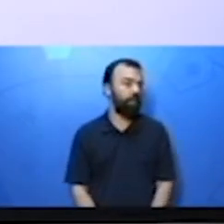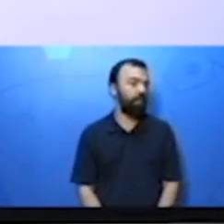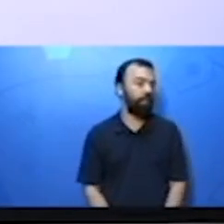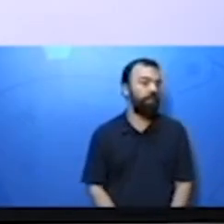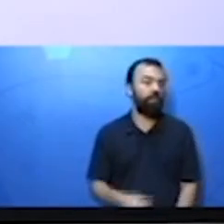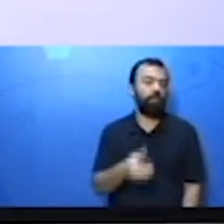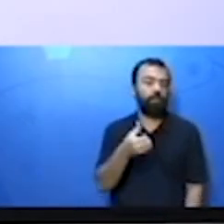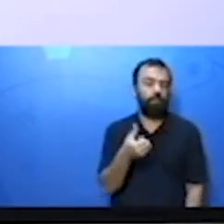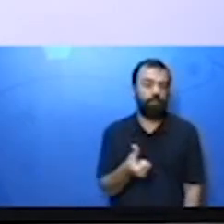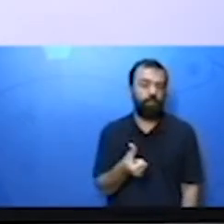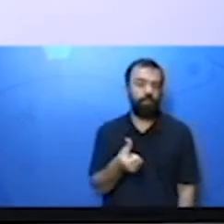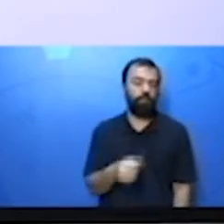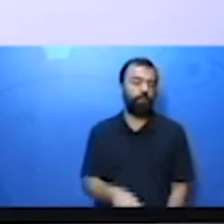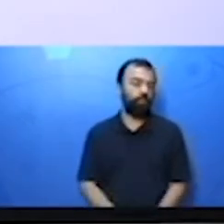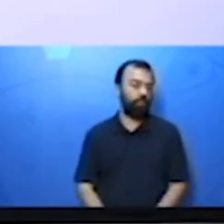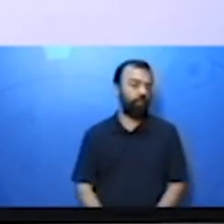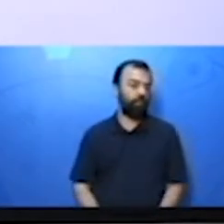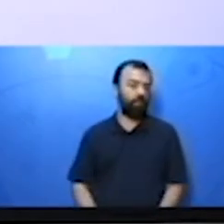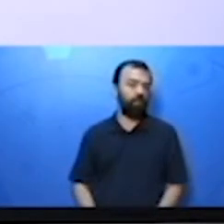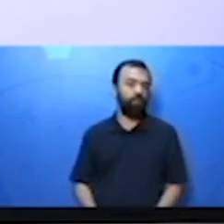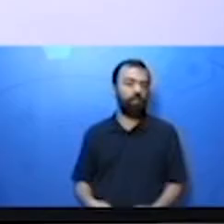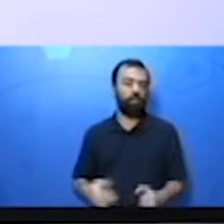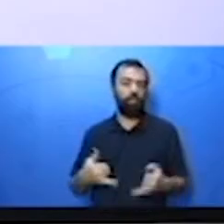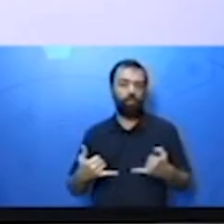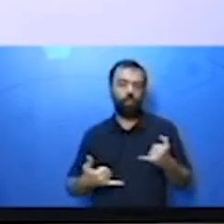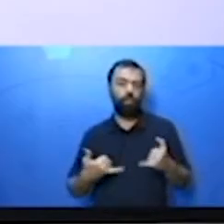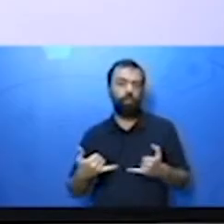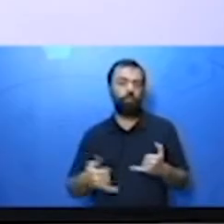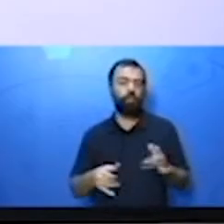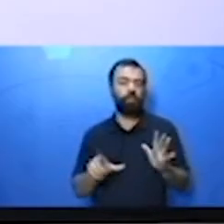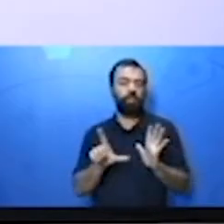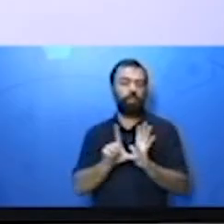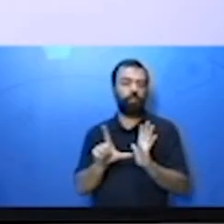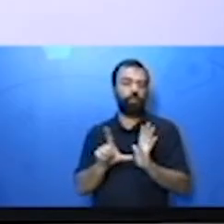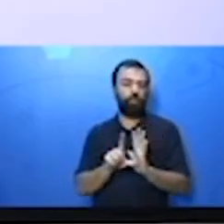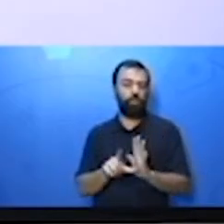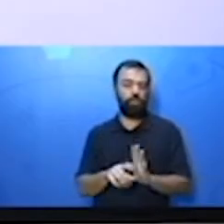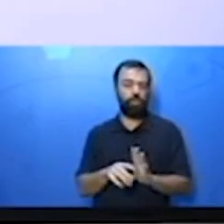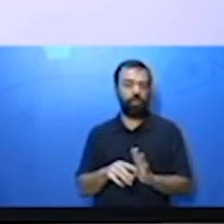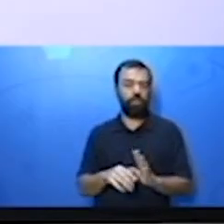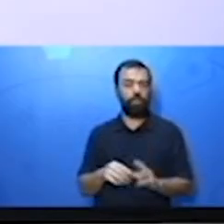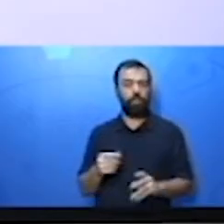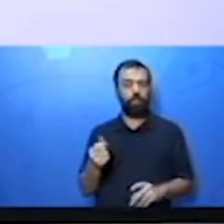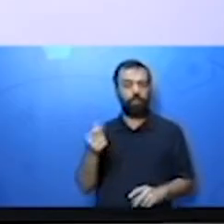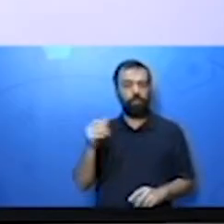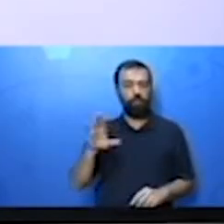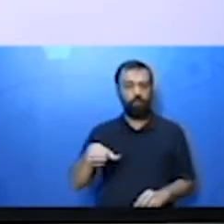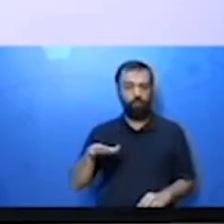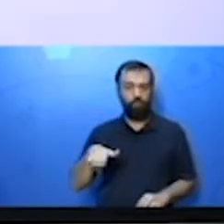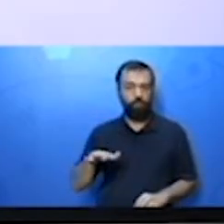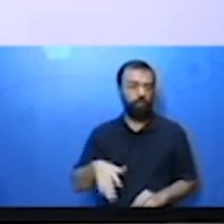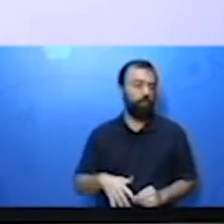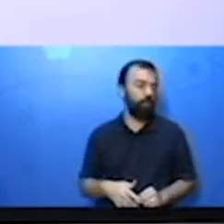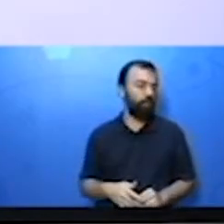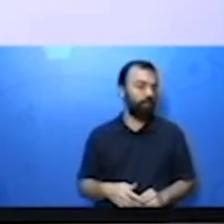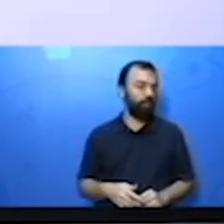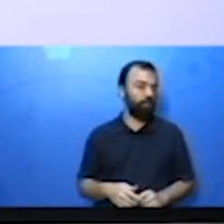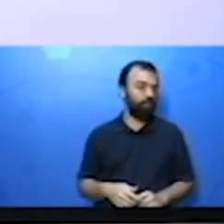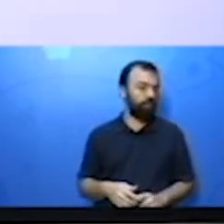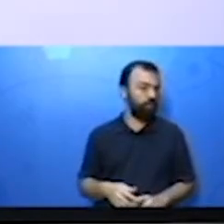6. Uma loja de brinquedos está em promoção e todos os produtos estão com desconto.